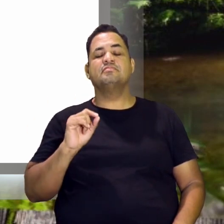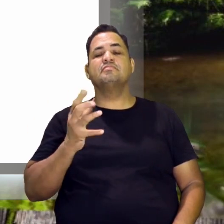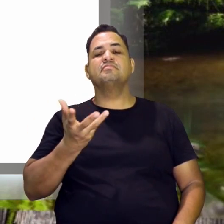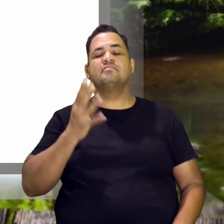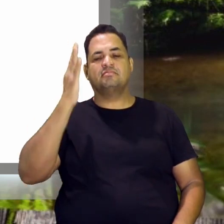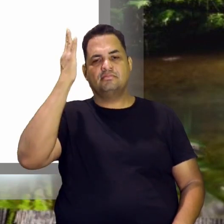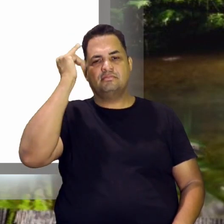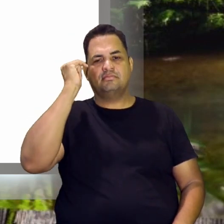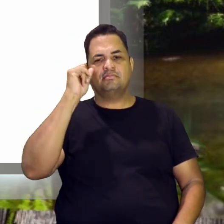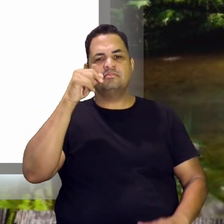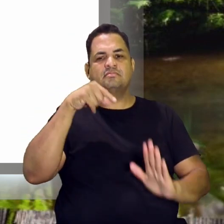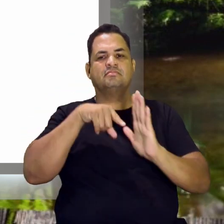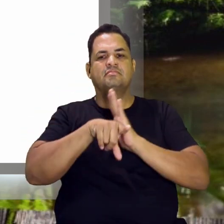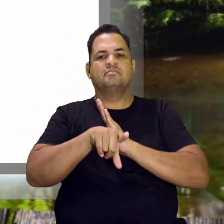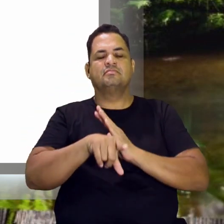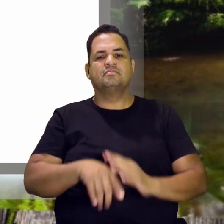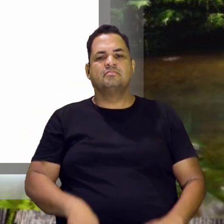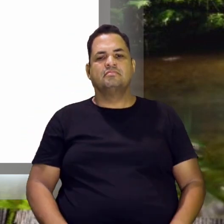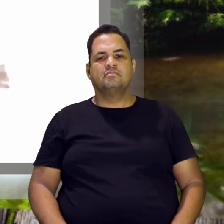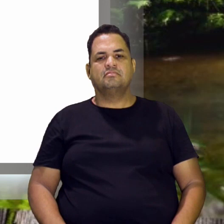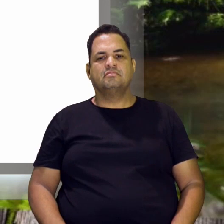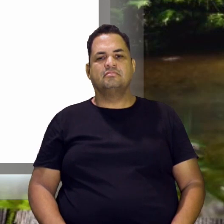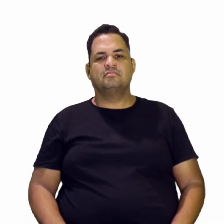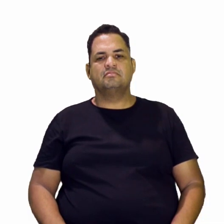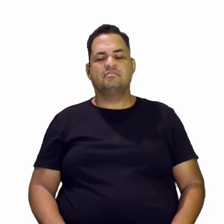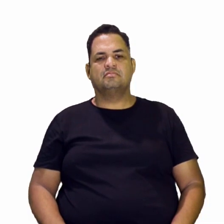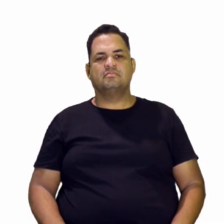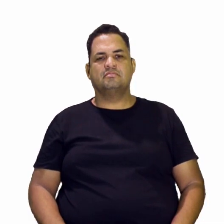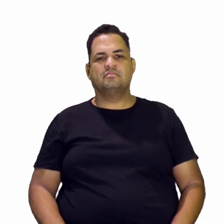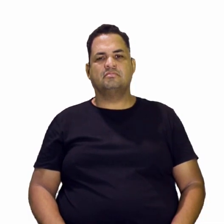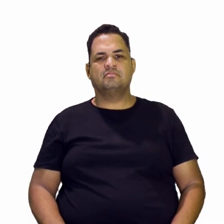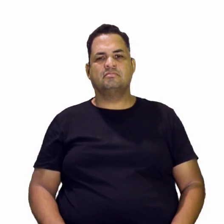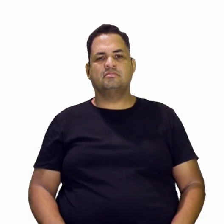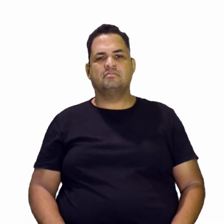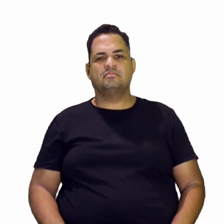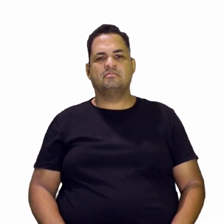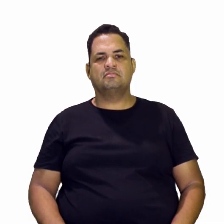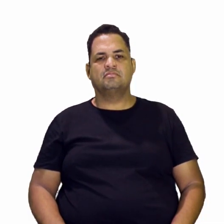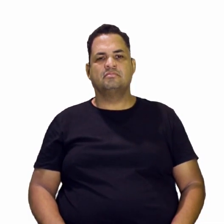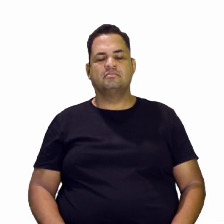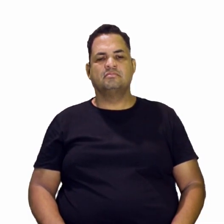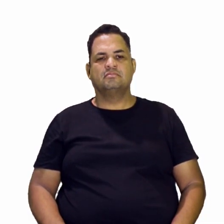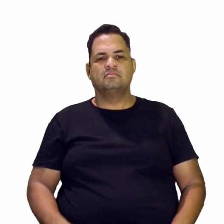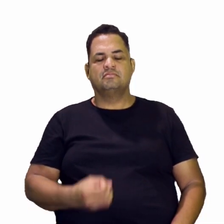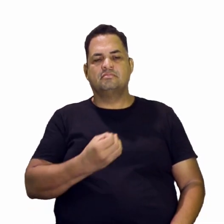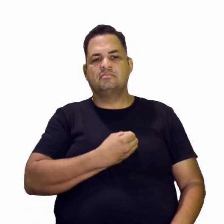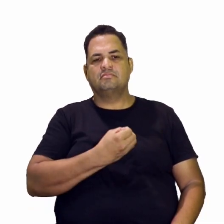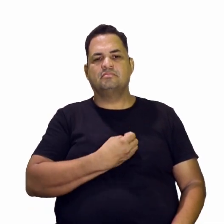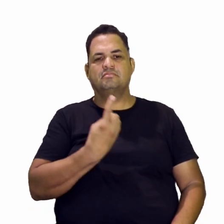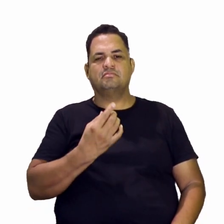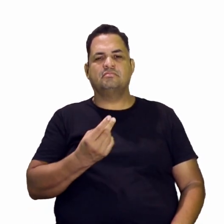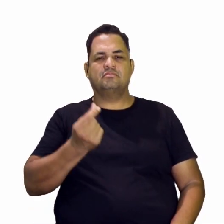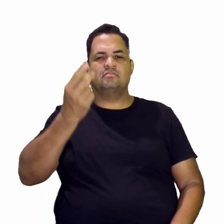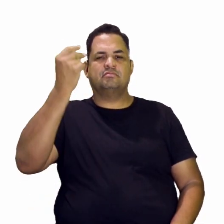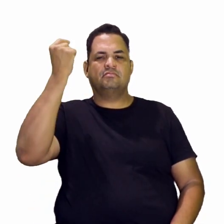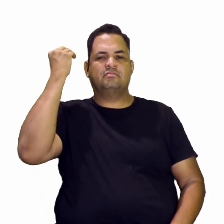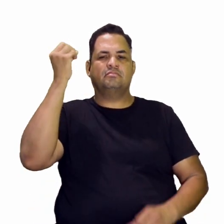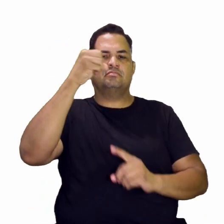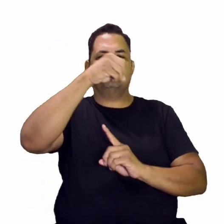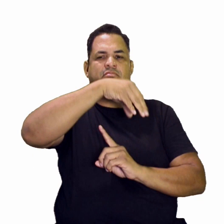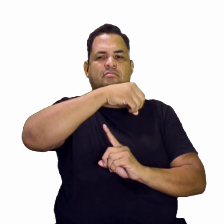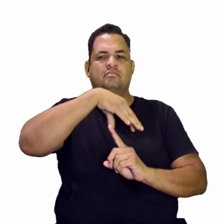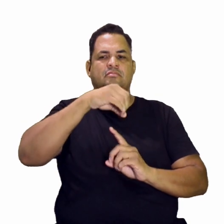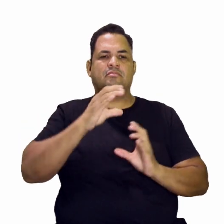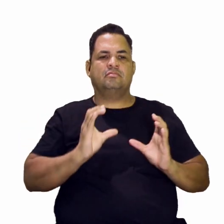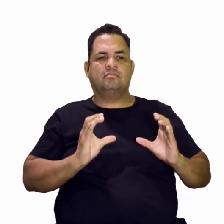hein, professora, com essa pergunta aí? Vamos lá para a questão? Tira eu. Aê! Questão de número 1. Antigamente, os fungos eram